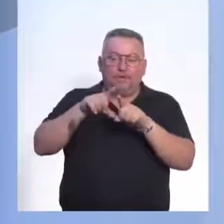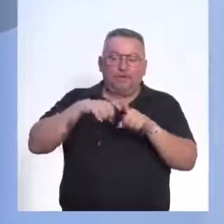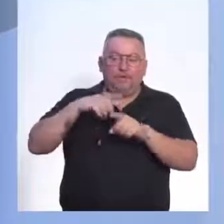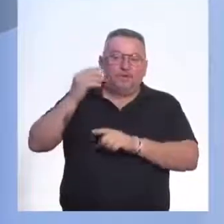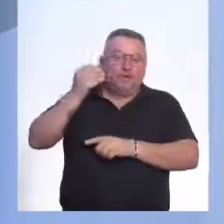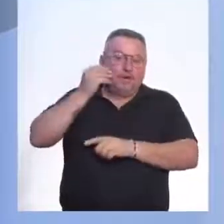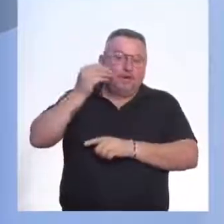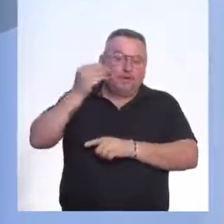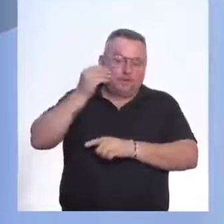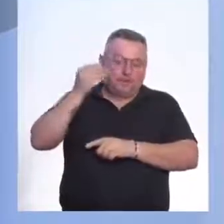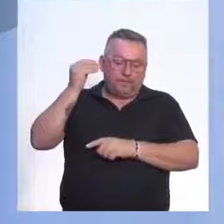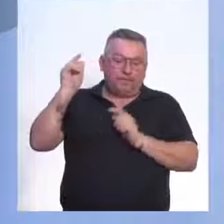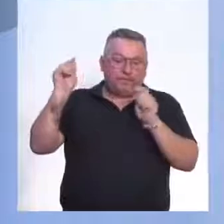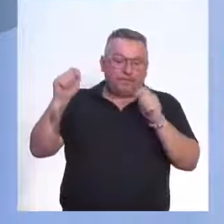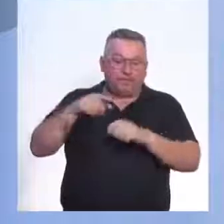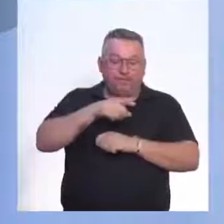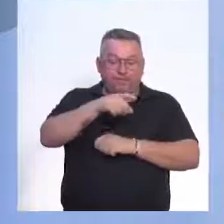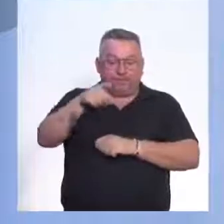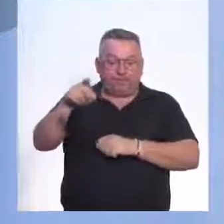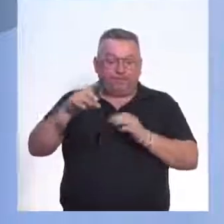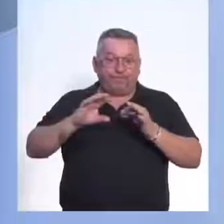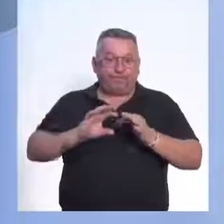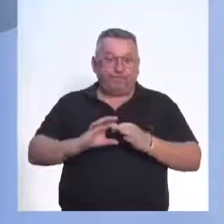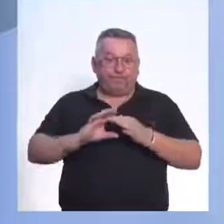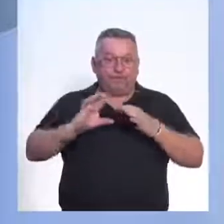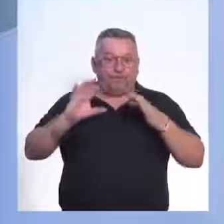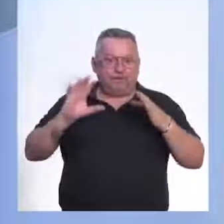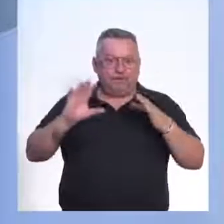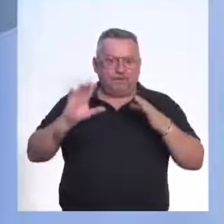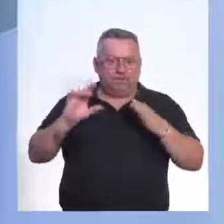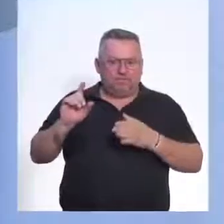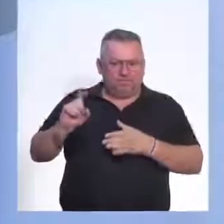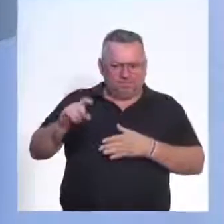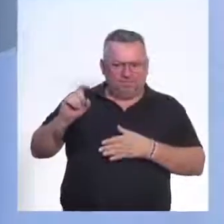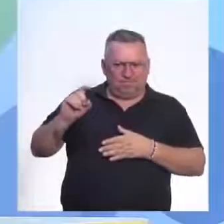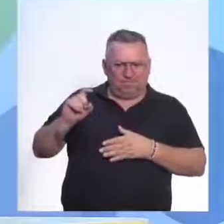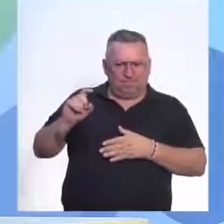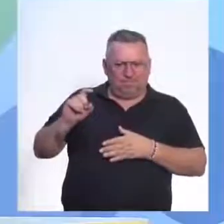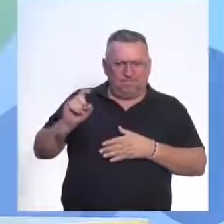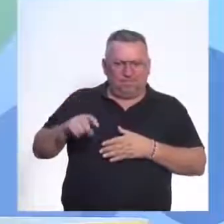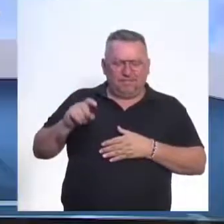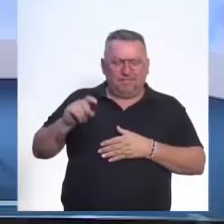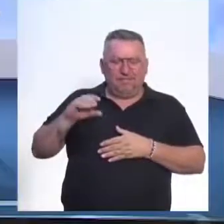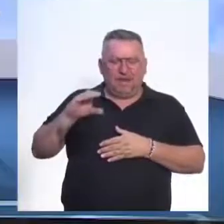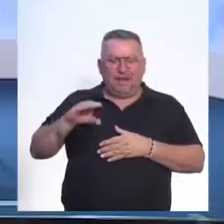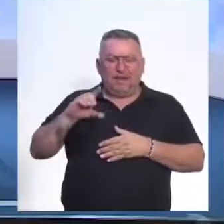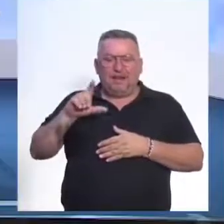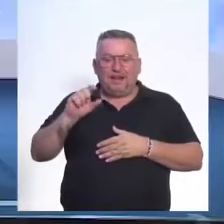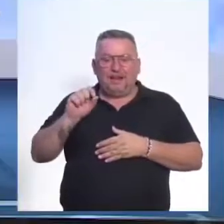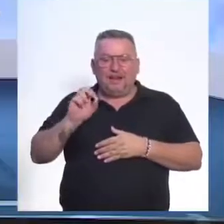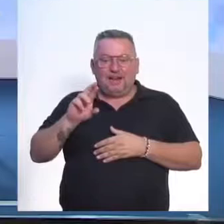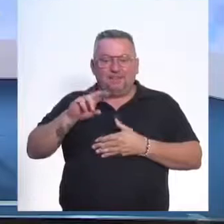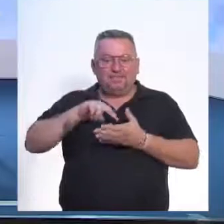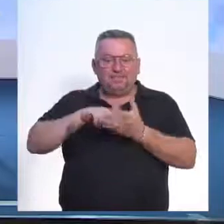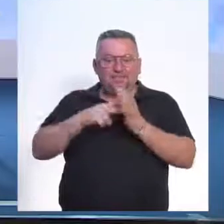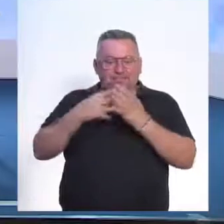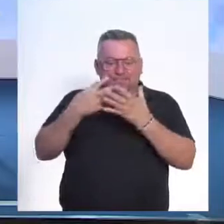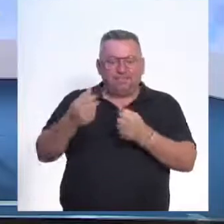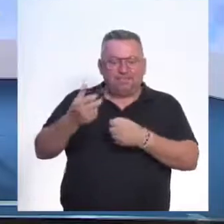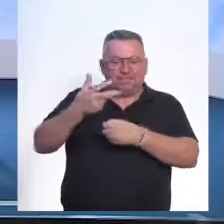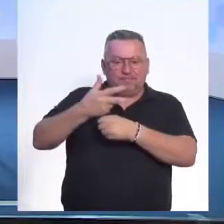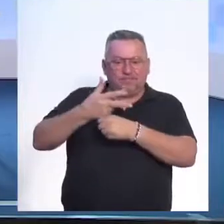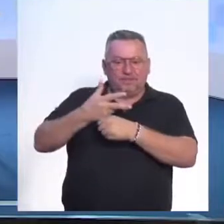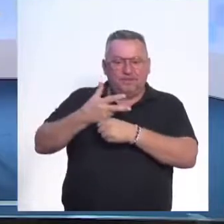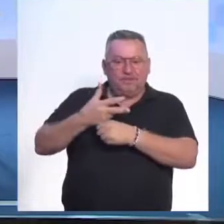teste. Pode ser que você clique lá em autorizar transmissão. É clique? Clicar, né? Pode ser que você aceite a transmissão e não chegue